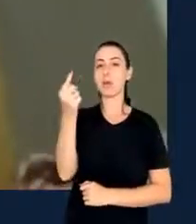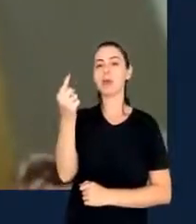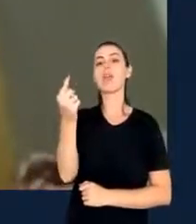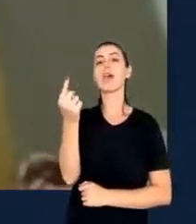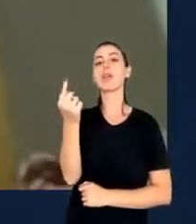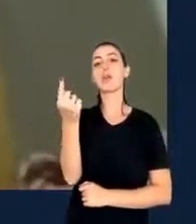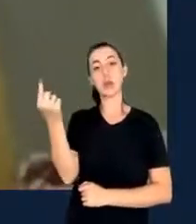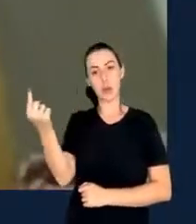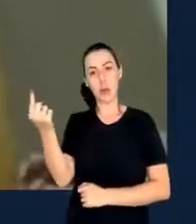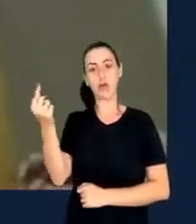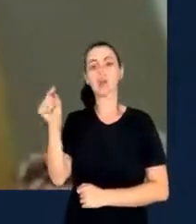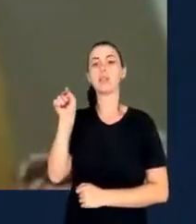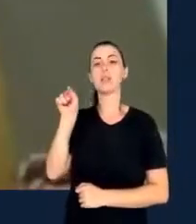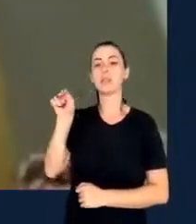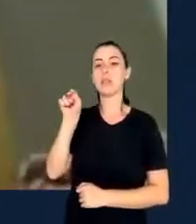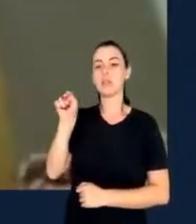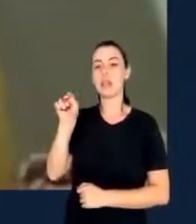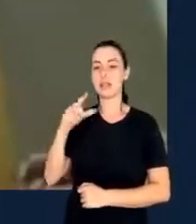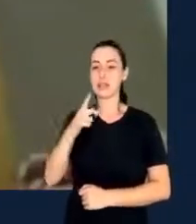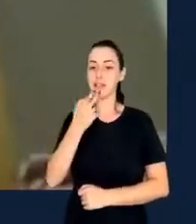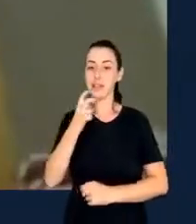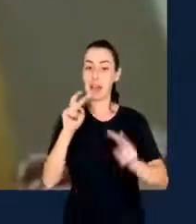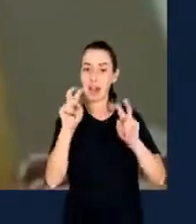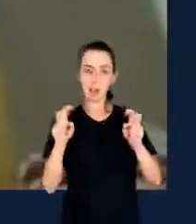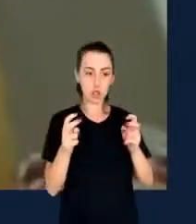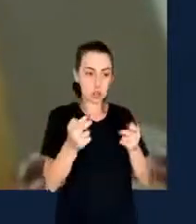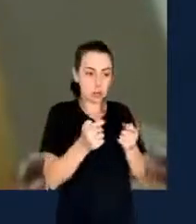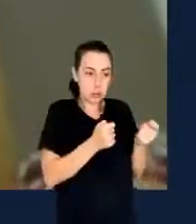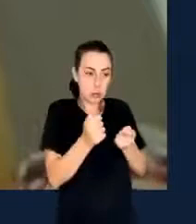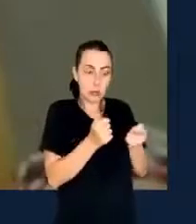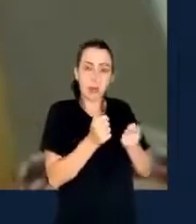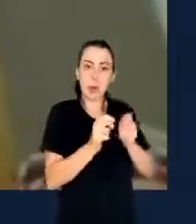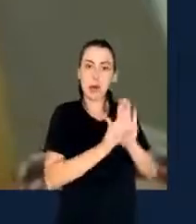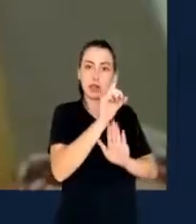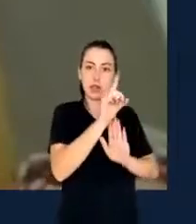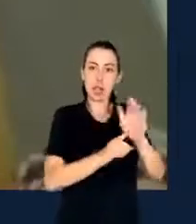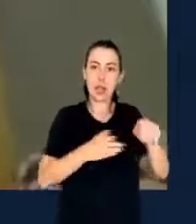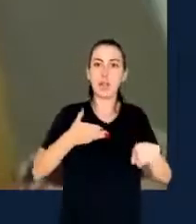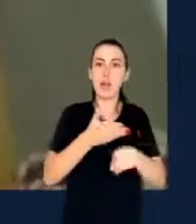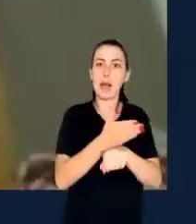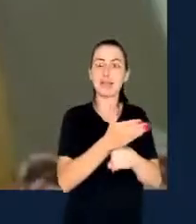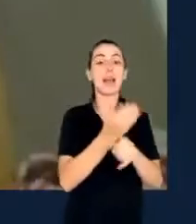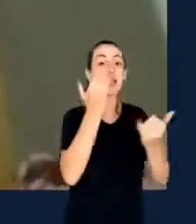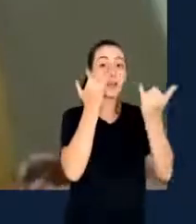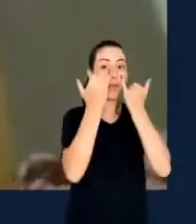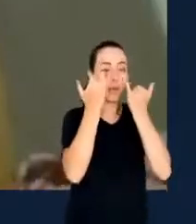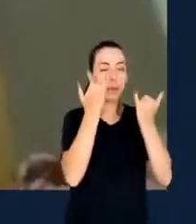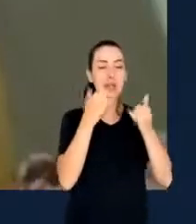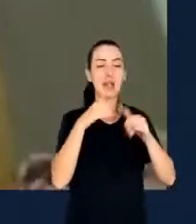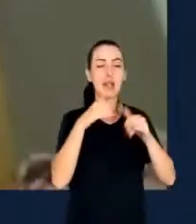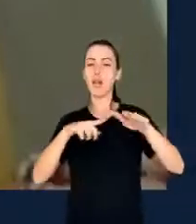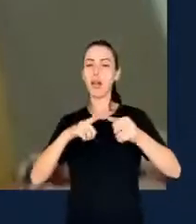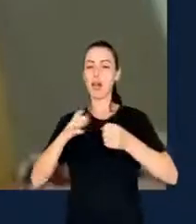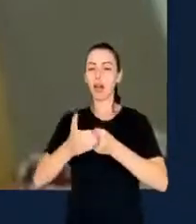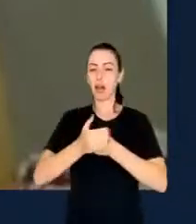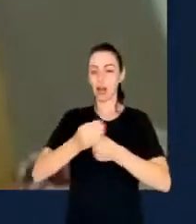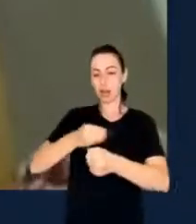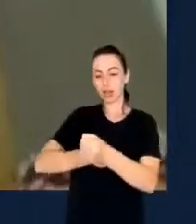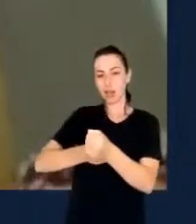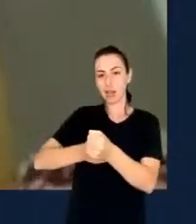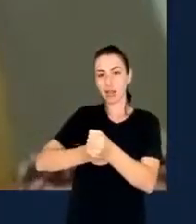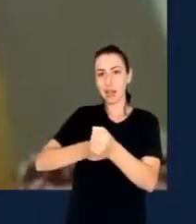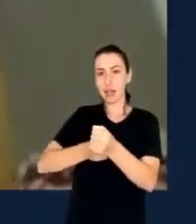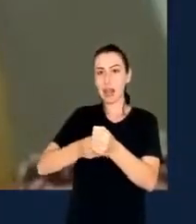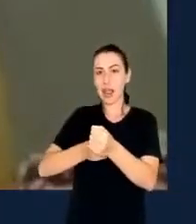dizia regular o direito de acesso à informação estabelecendo segredo sobre a informação que tava disponível do estado no